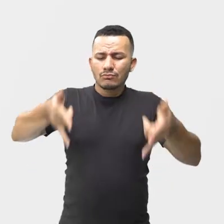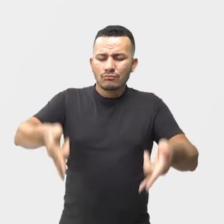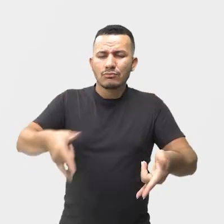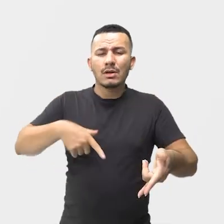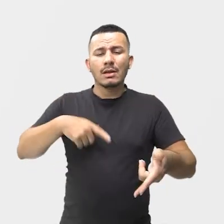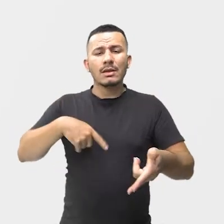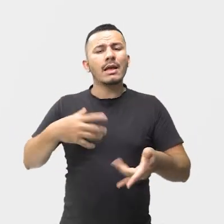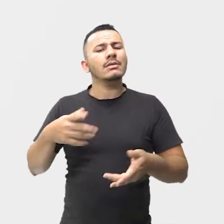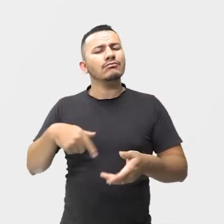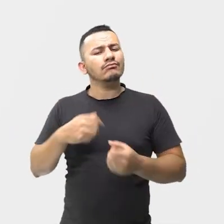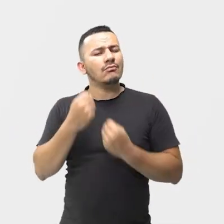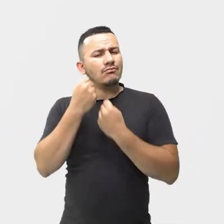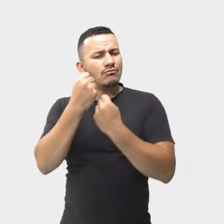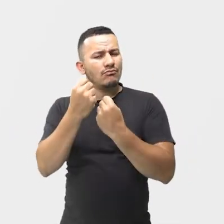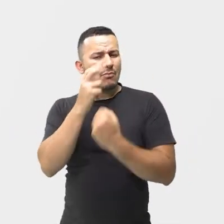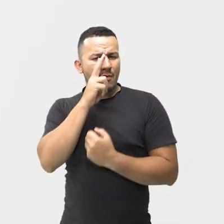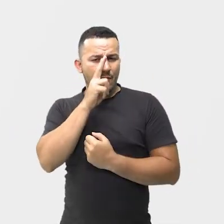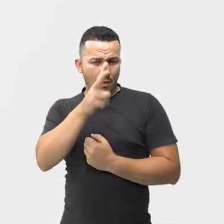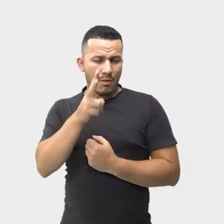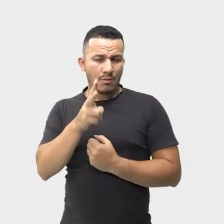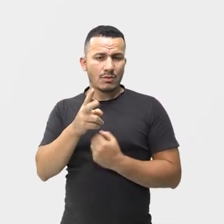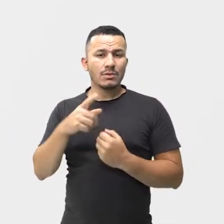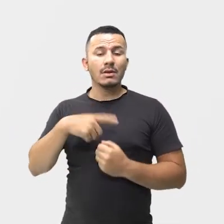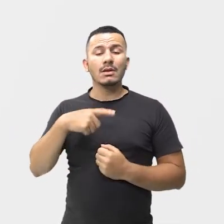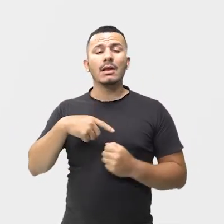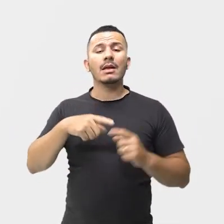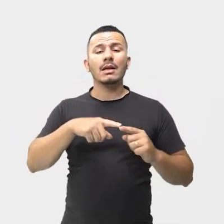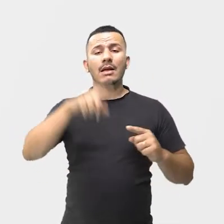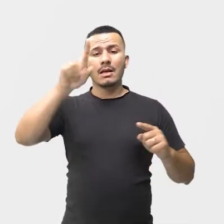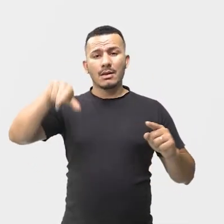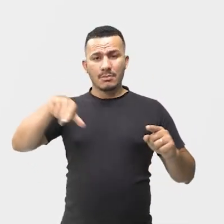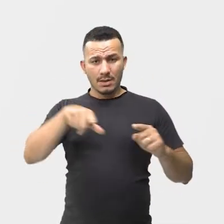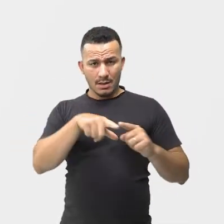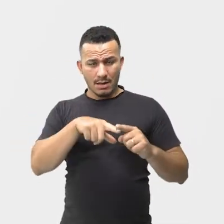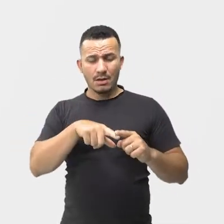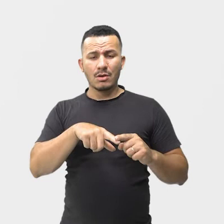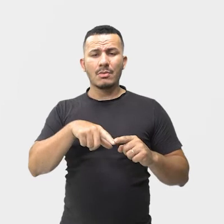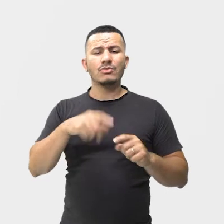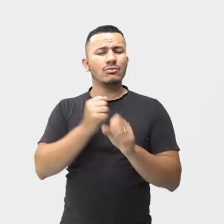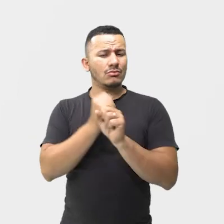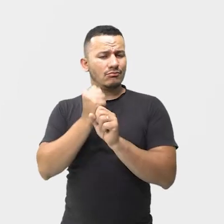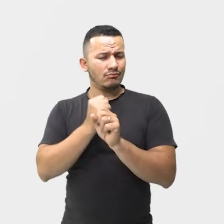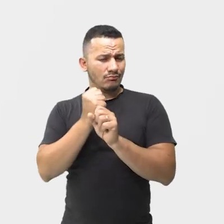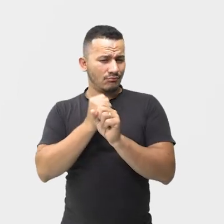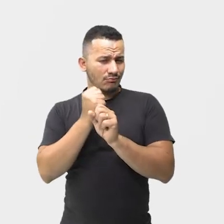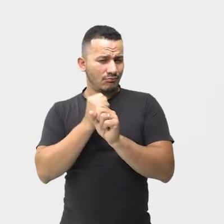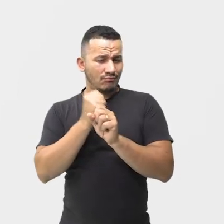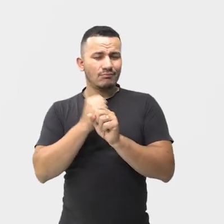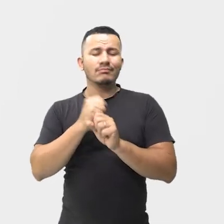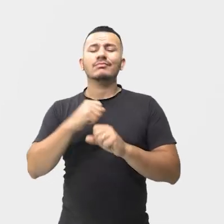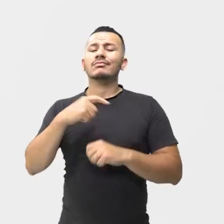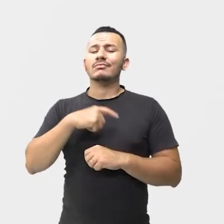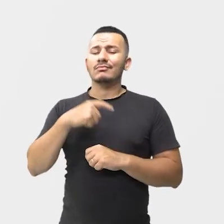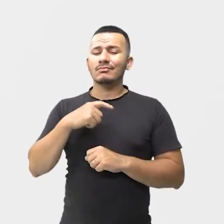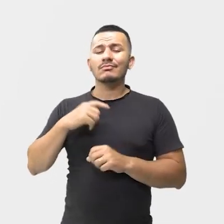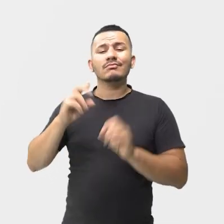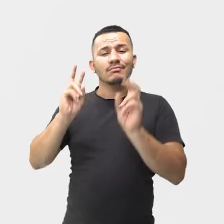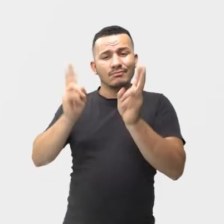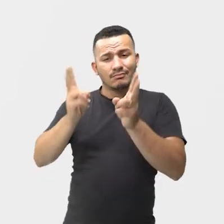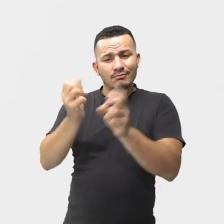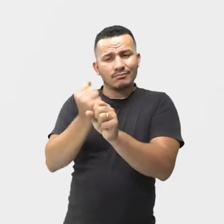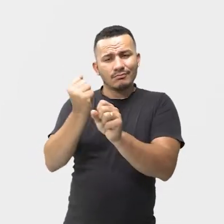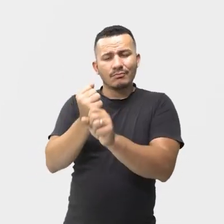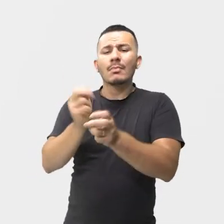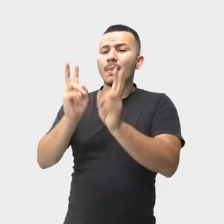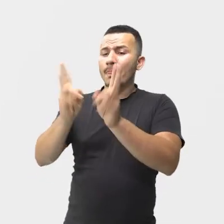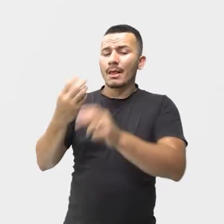resiste até hoje ao tempo. A gente tem as pirâmides de Gizé, que tem milhares e milhares de